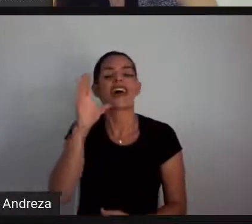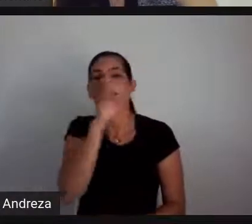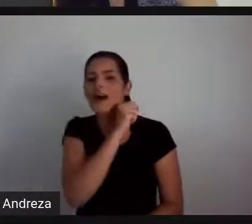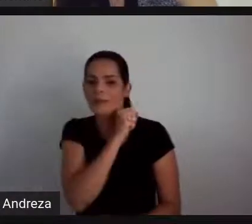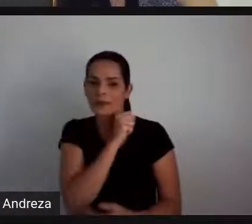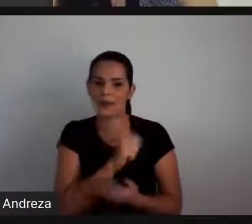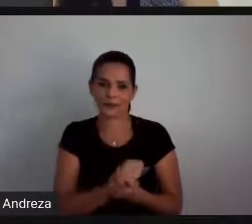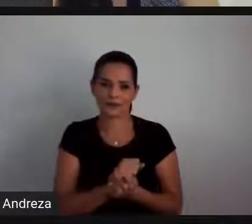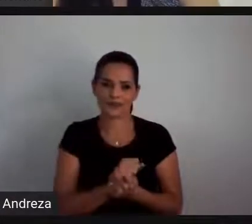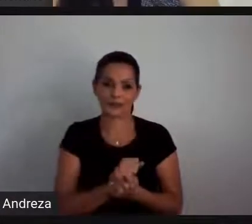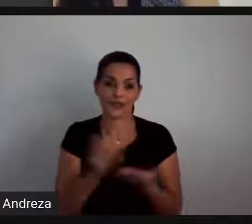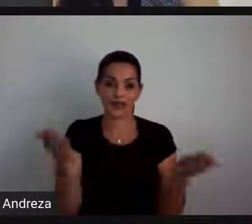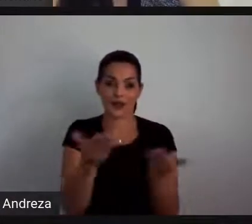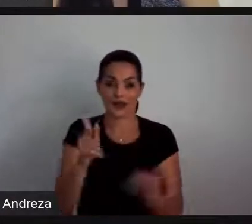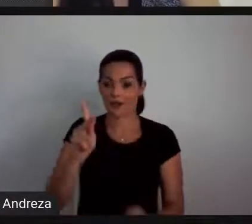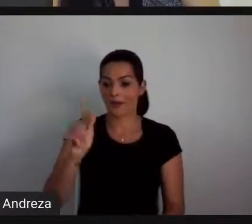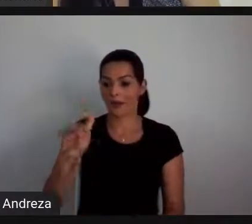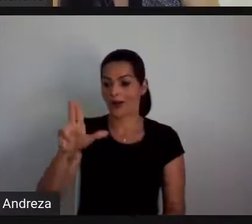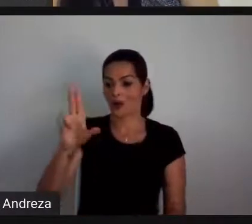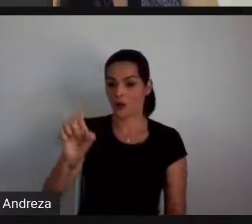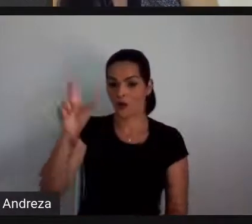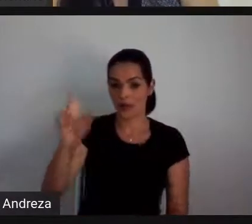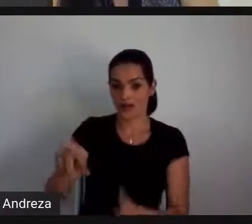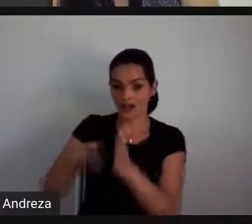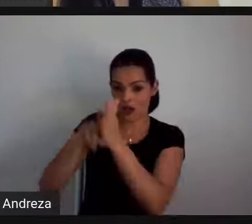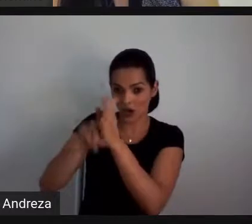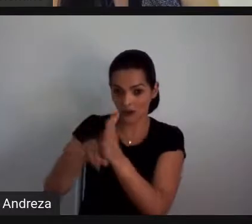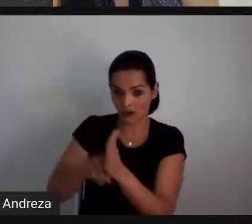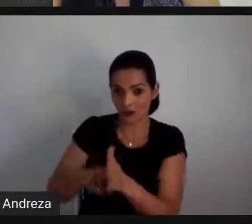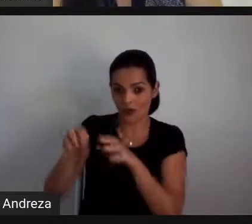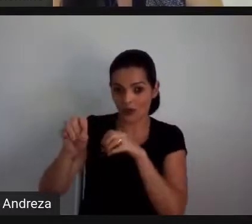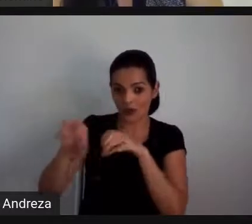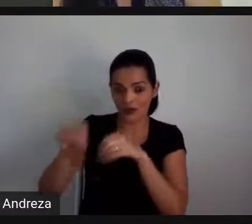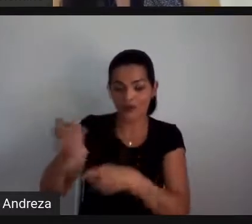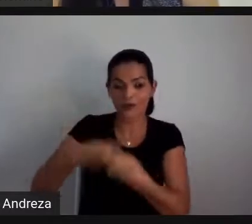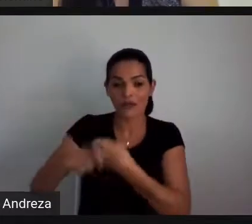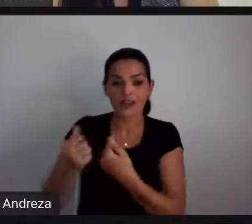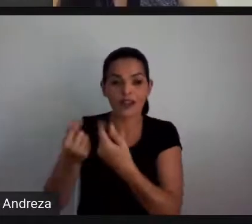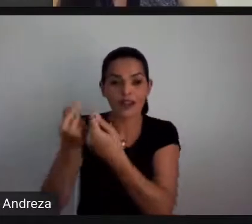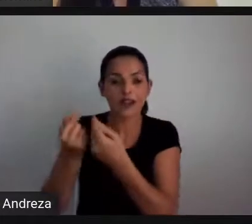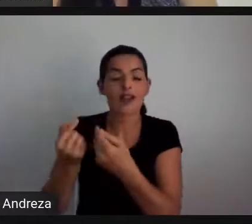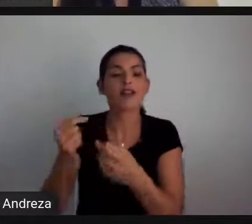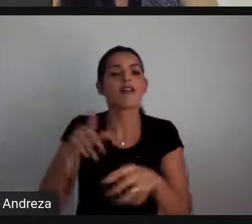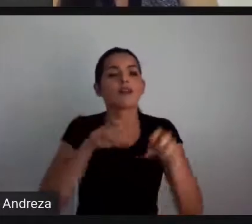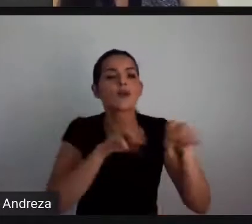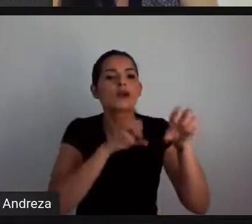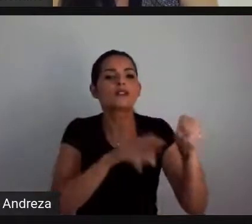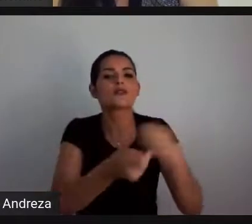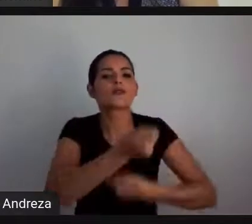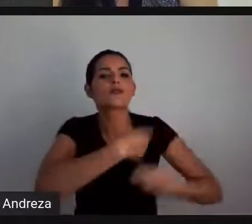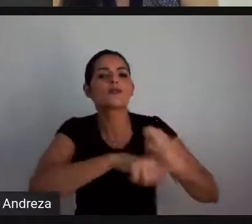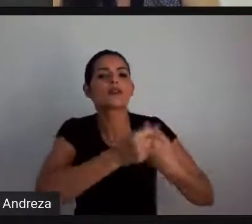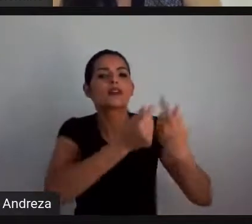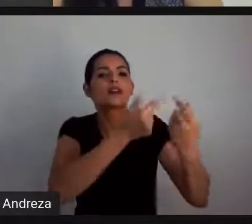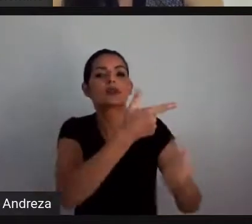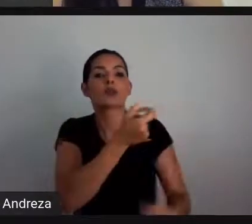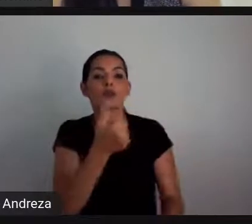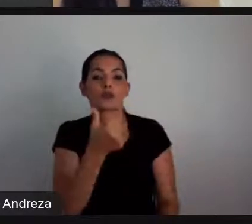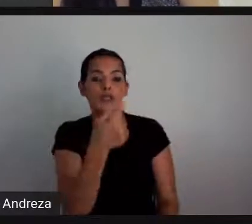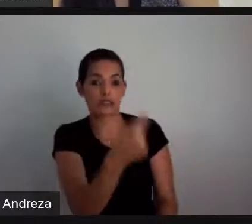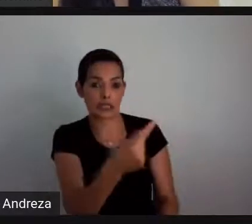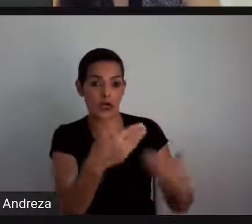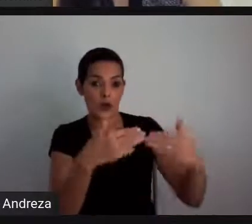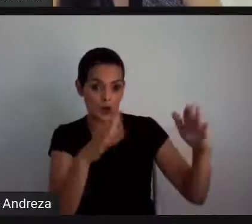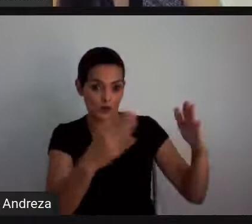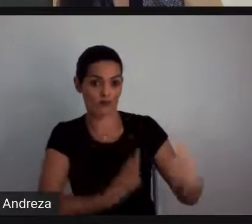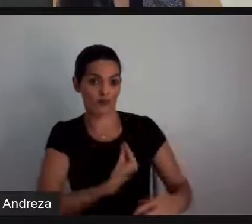convida também o Paulo Godoy, que é consultor e educador financeiro do PROCE, do Programa de Educação Financeira, desde 2017, com a gente aqui na